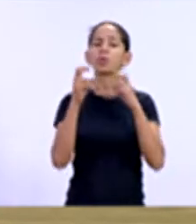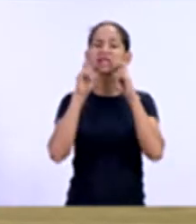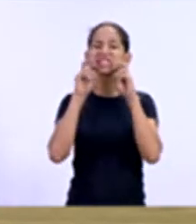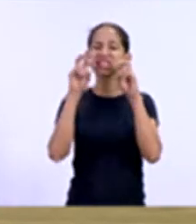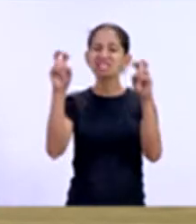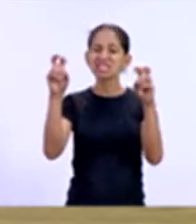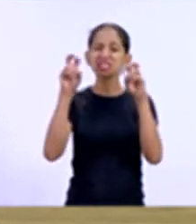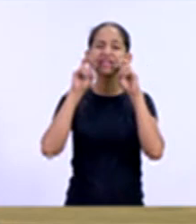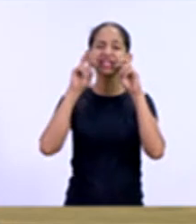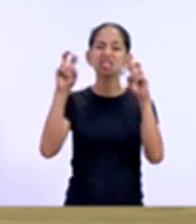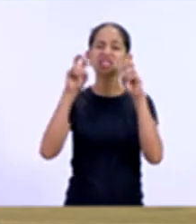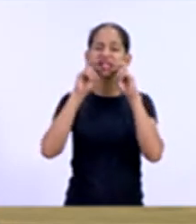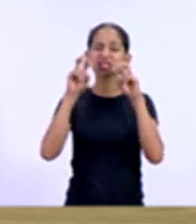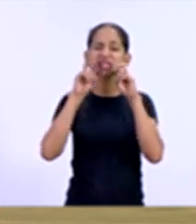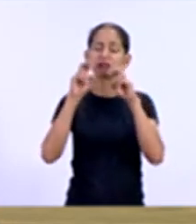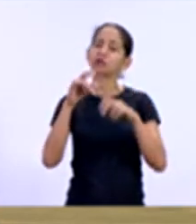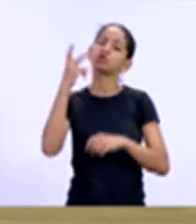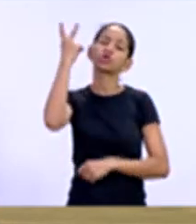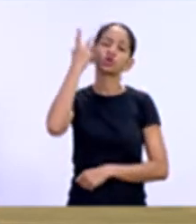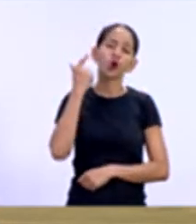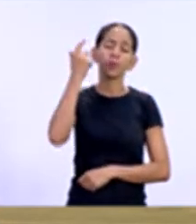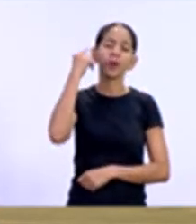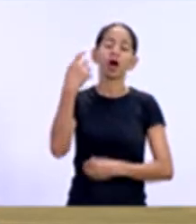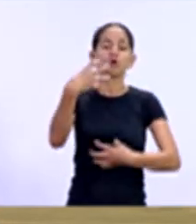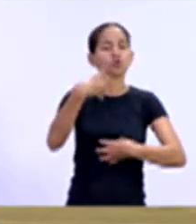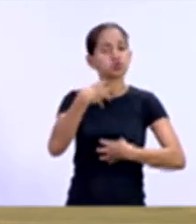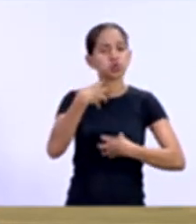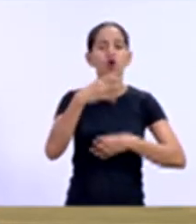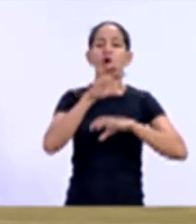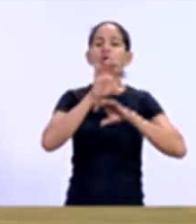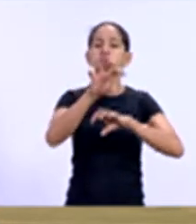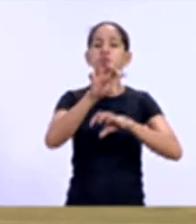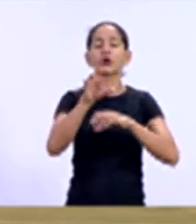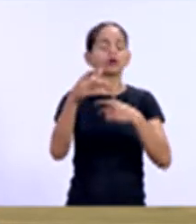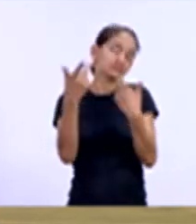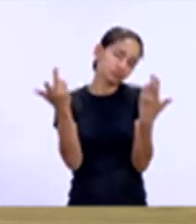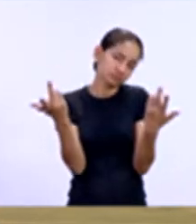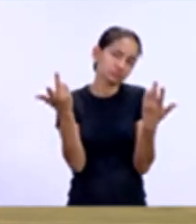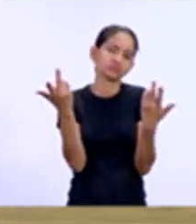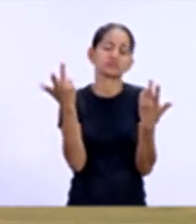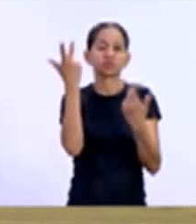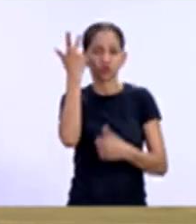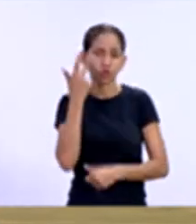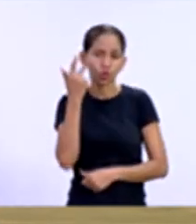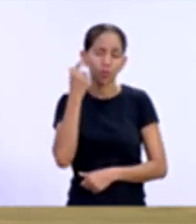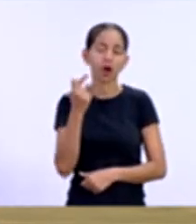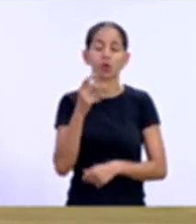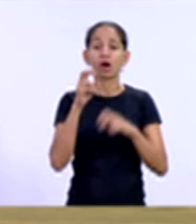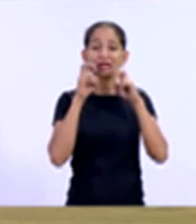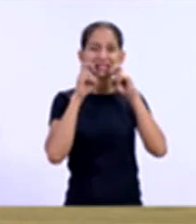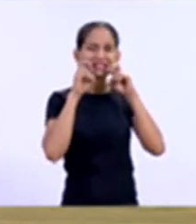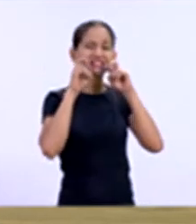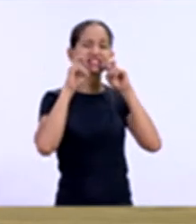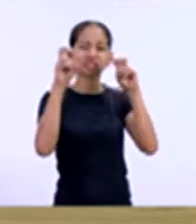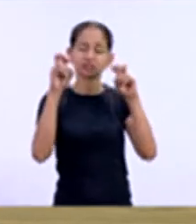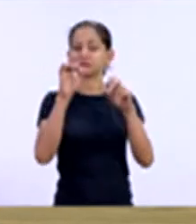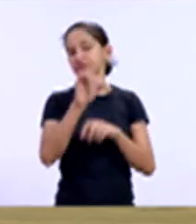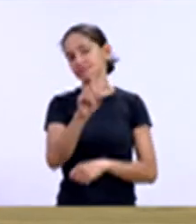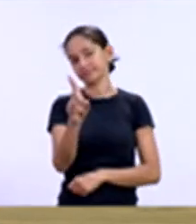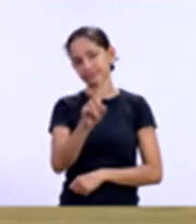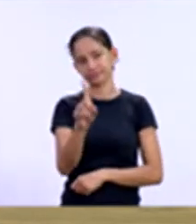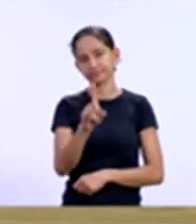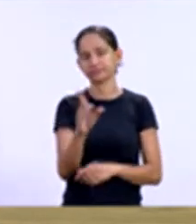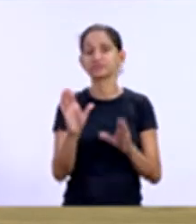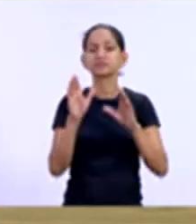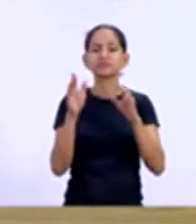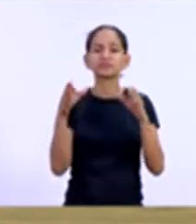aula, alguém fala alto, mas aí é da personalidade, tem uma voz alta mesmo, tal. Mas gritar, ninguém fica gritando em um ambiente